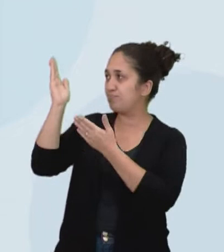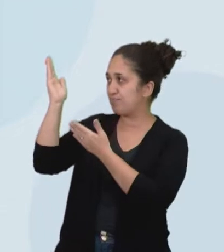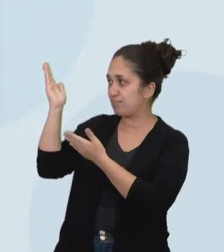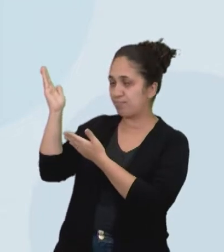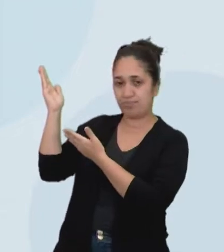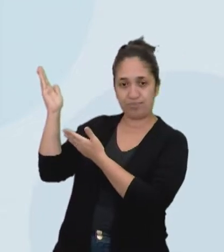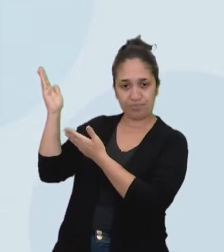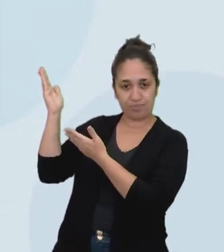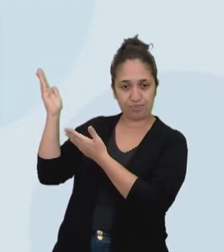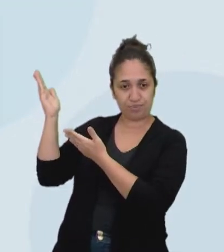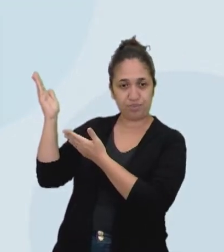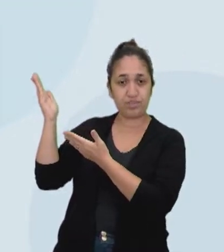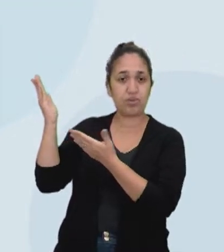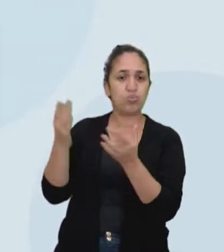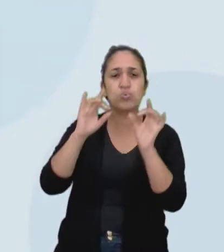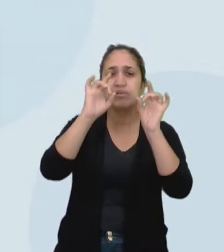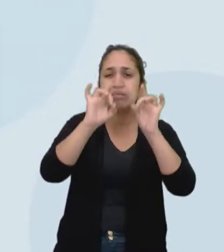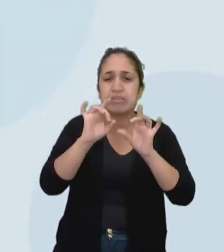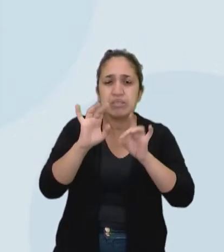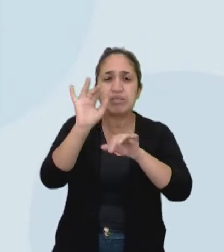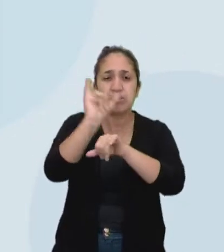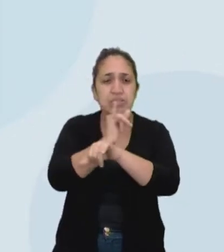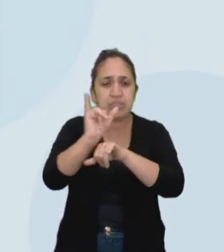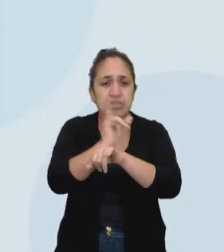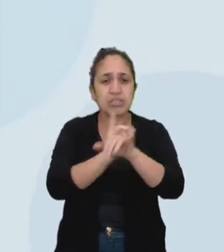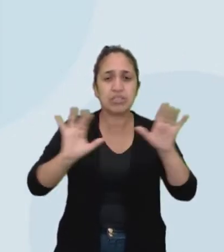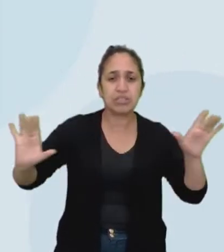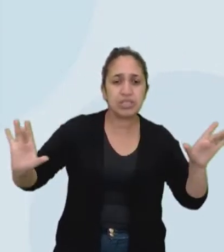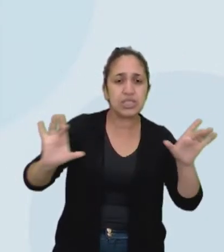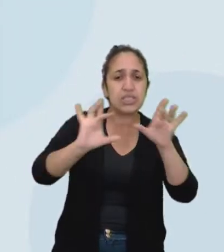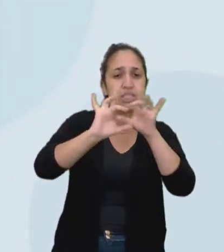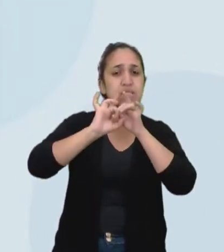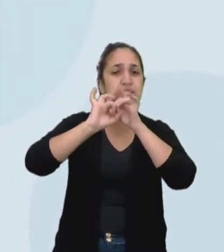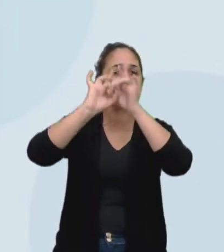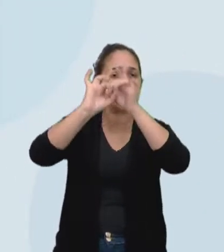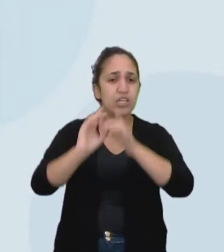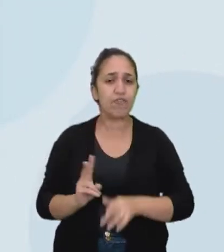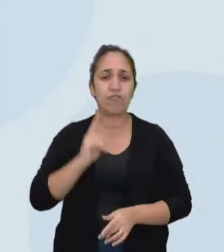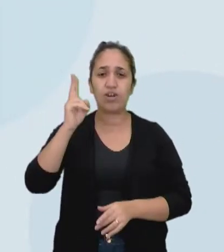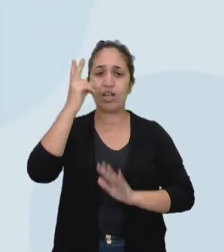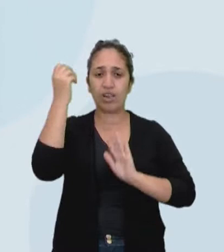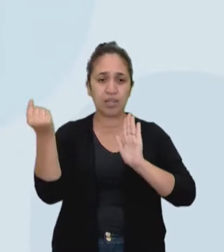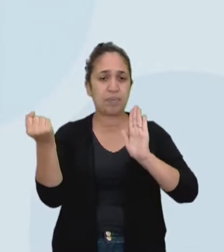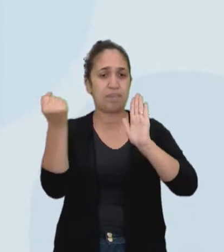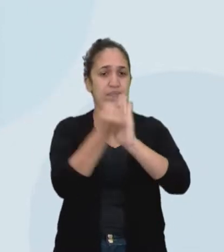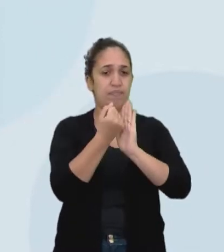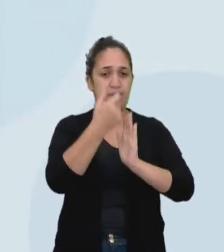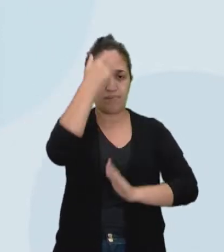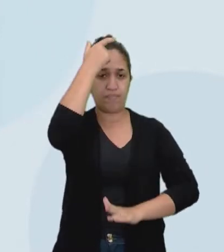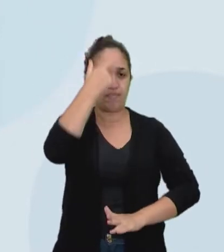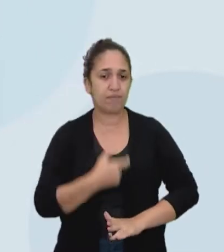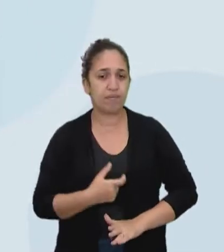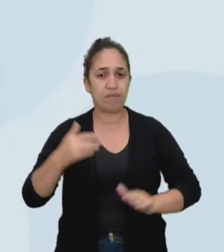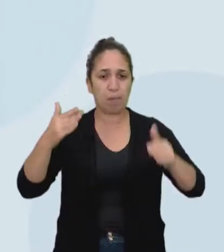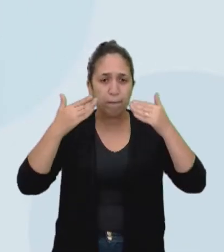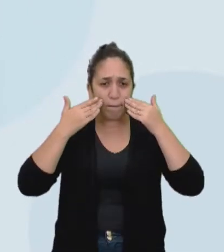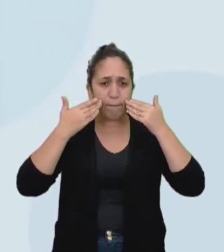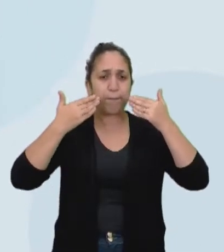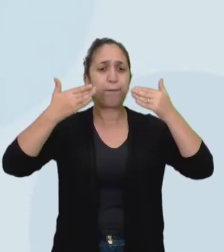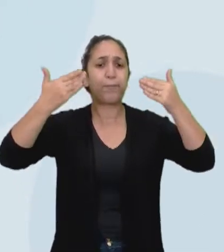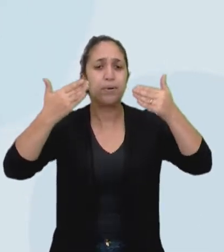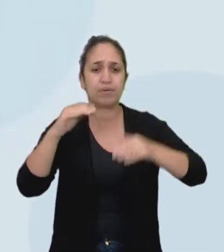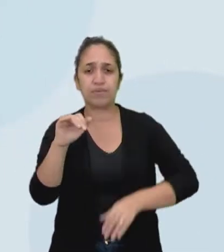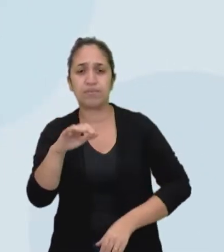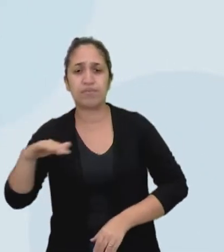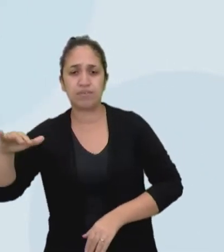um conjunto de técnicas e estratégias que buscam valorizar a sua marca individual, fazendo com que você ganhe destaque no seu setor